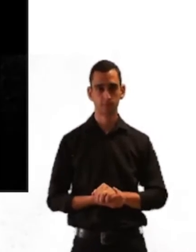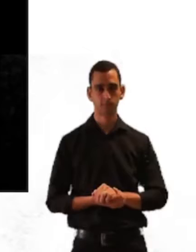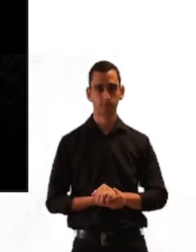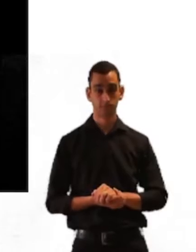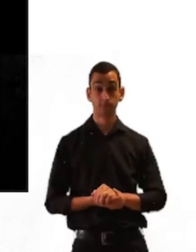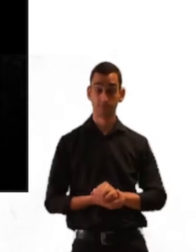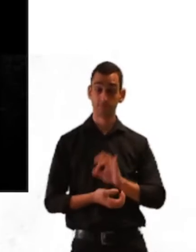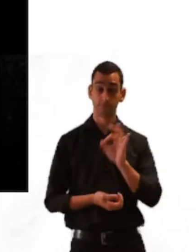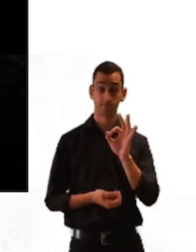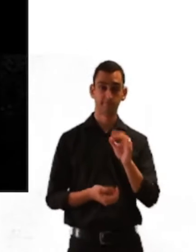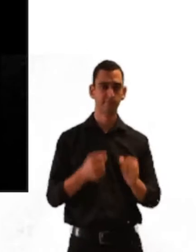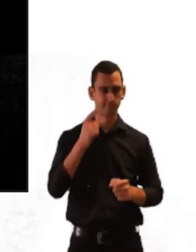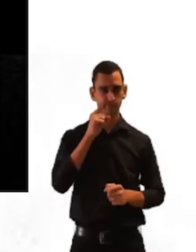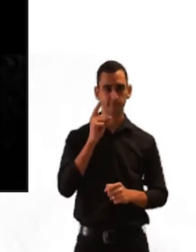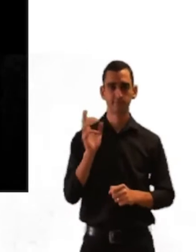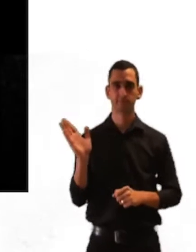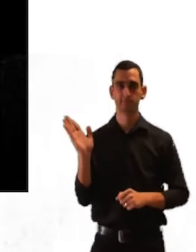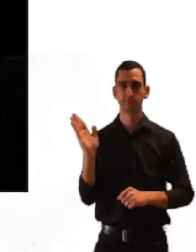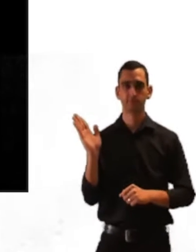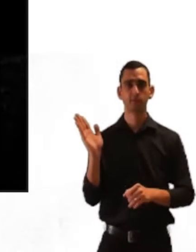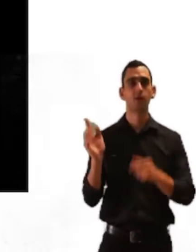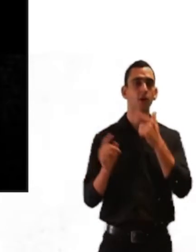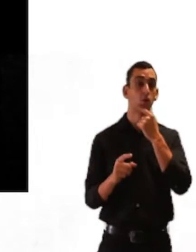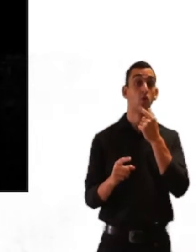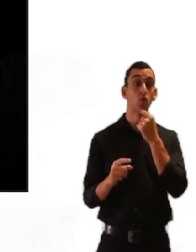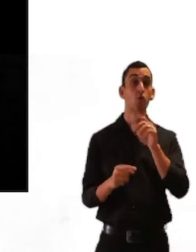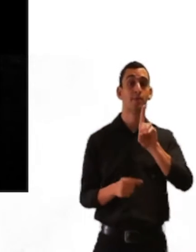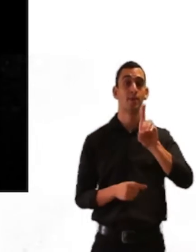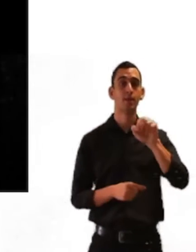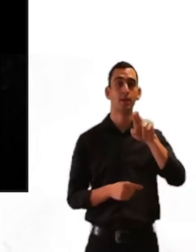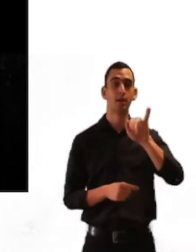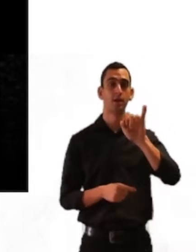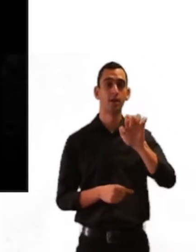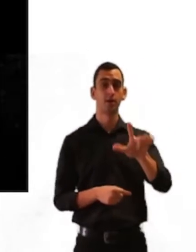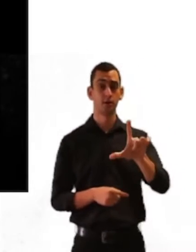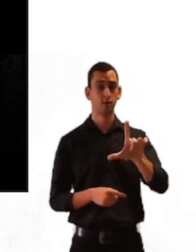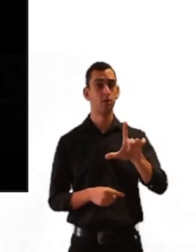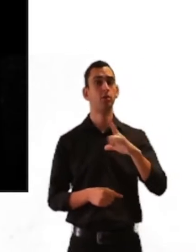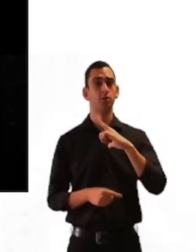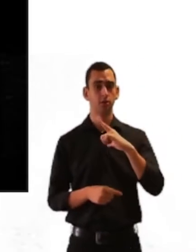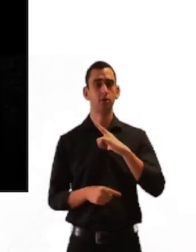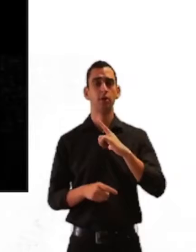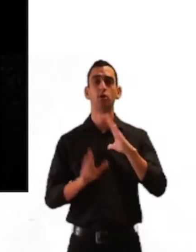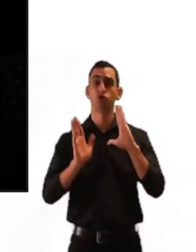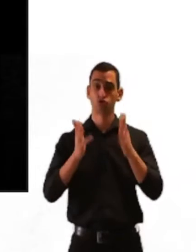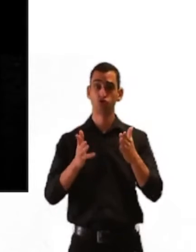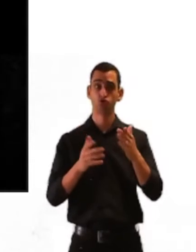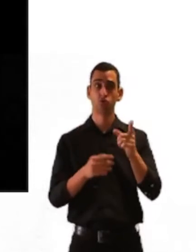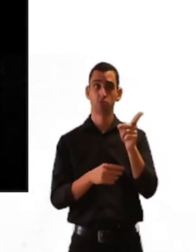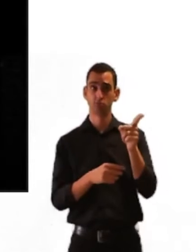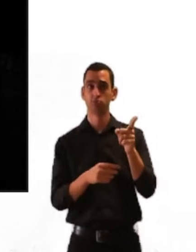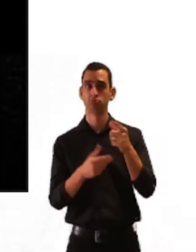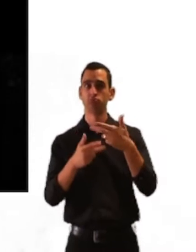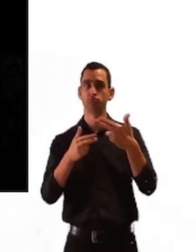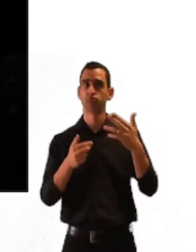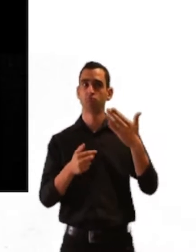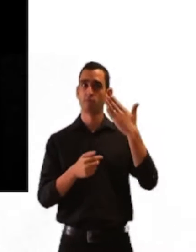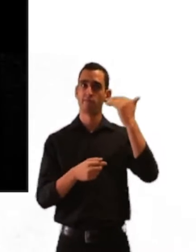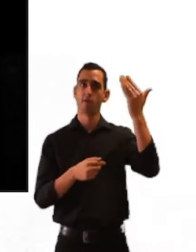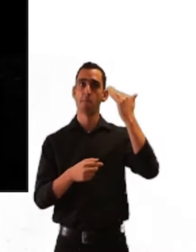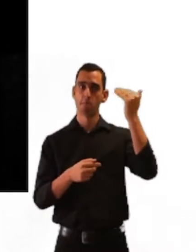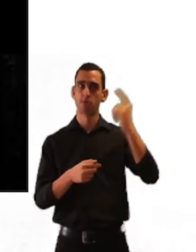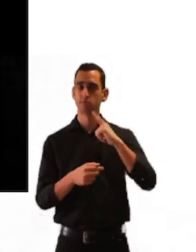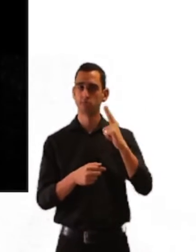Isso. Essa obra do Daniel Kahneman é um clássico, né? Foi prêmio Nobel de Economia, para vocês terem uma ideia. E eles